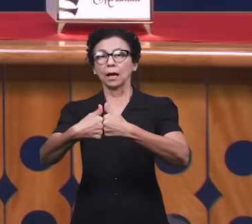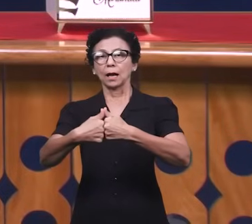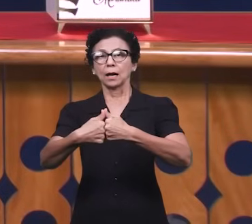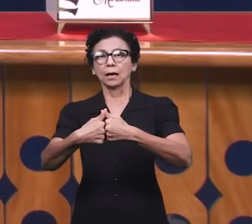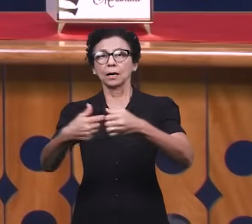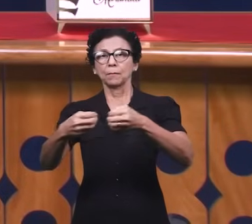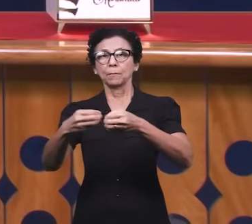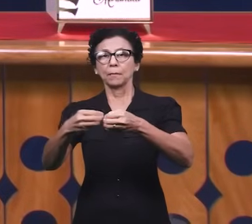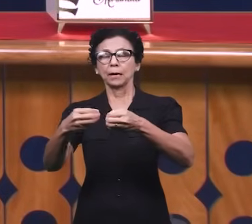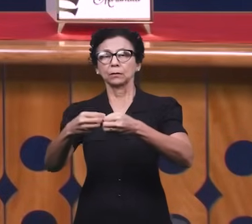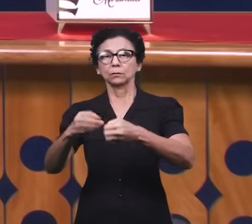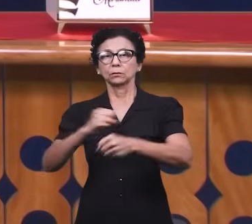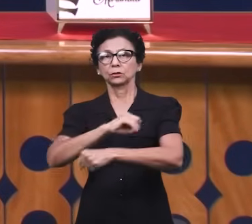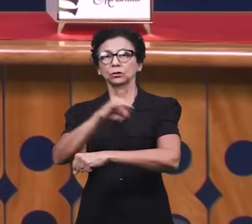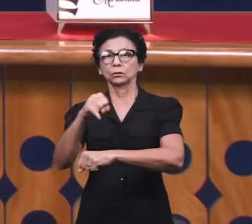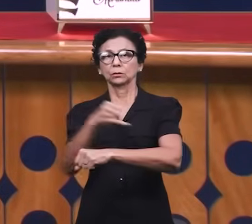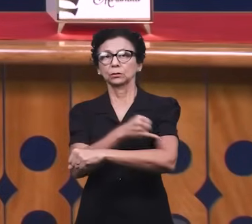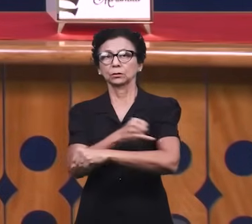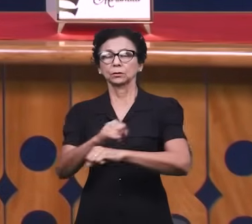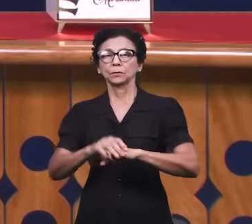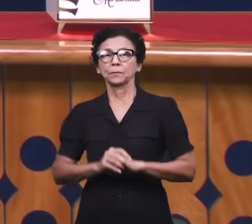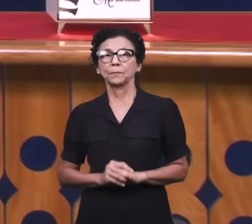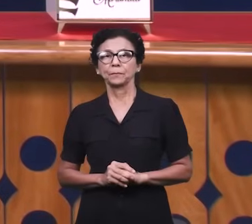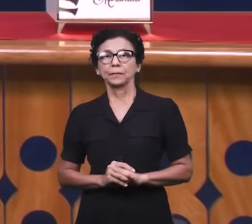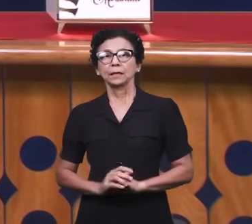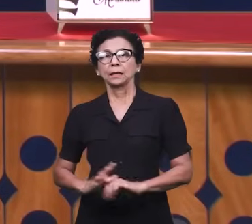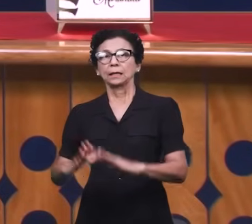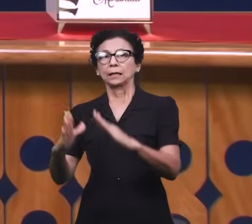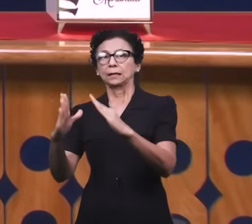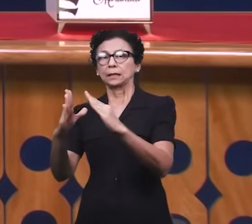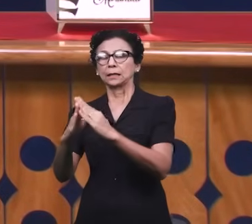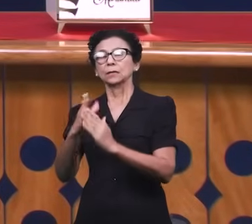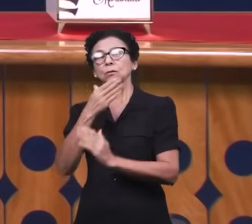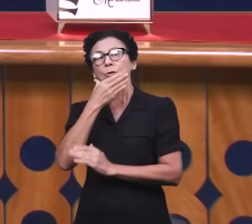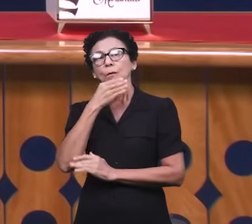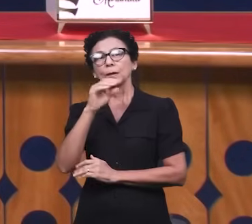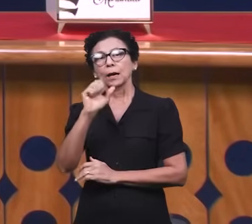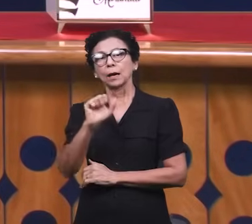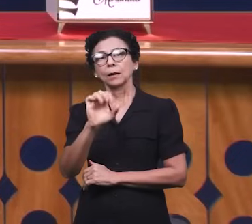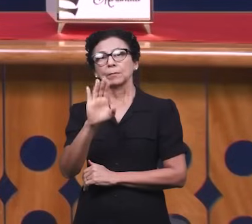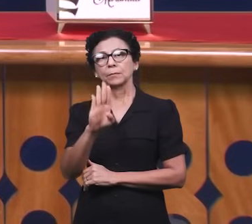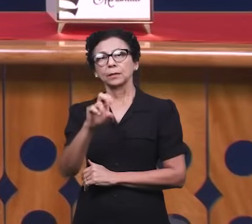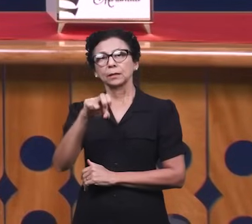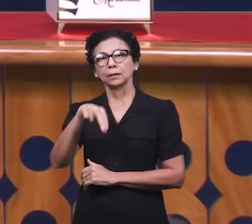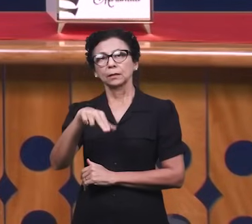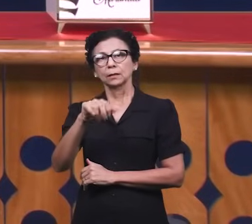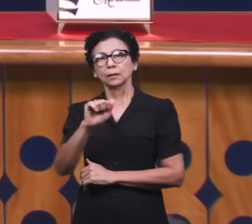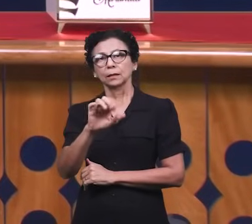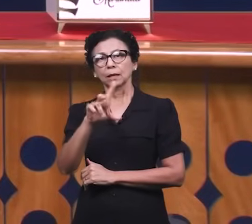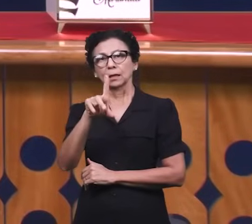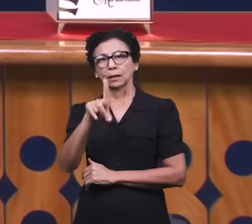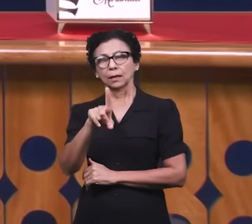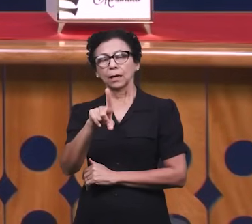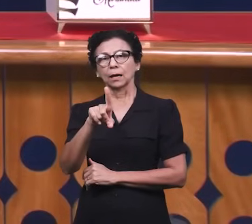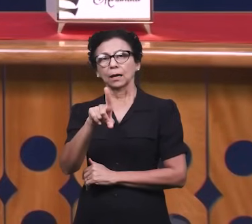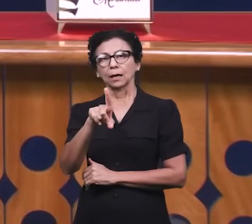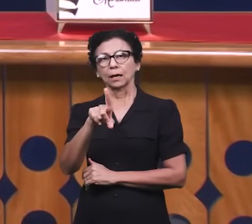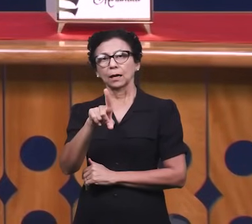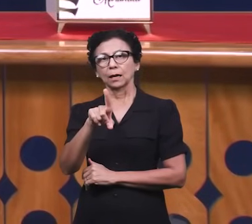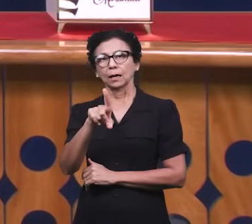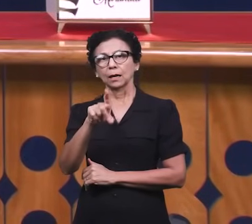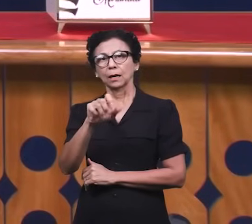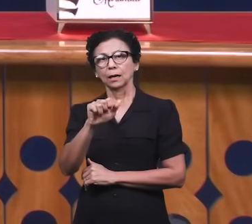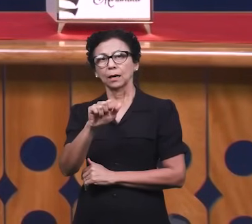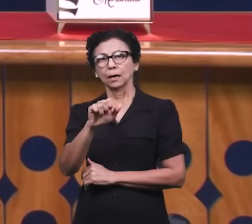20 anos na casa de Abinadab. E quando Davi mandou buscar,